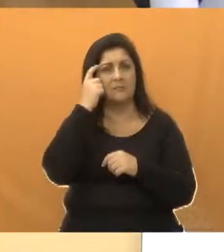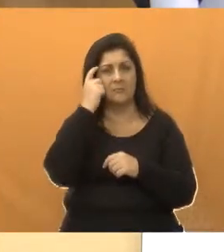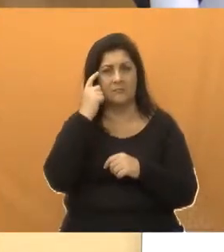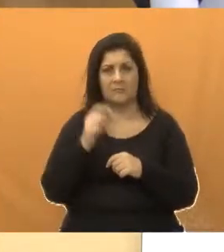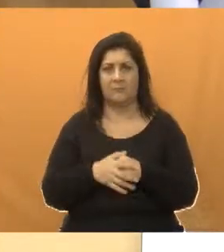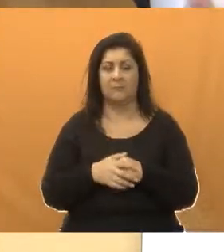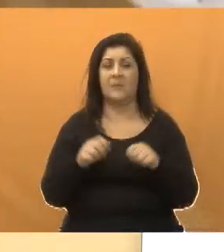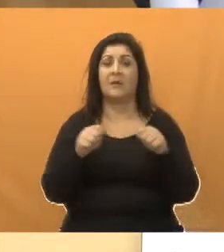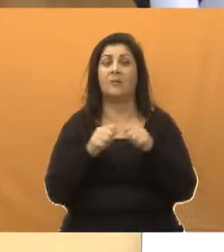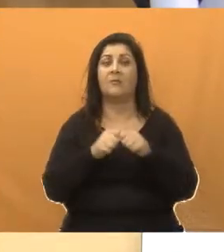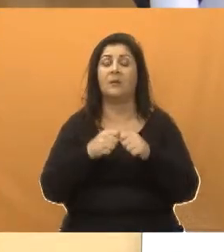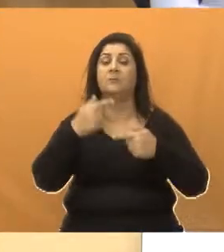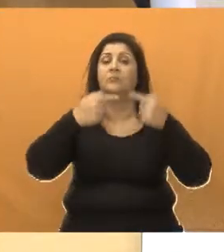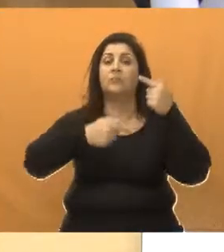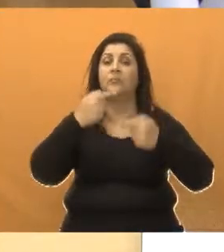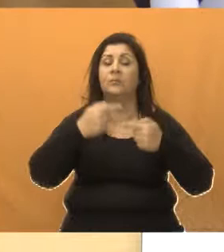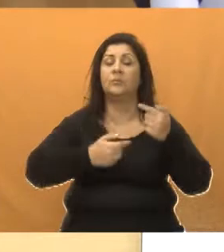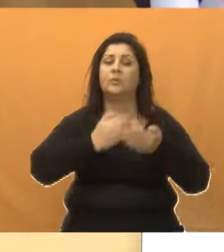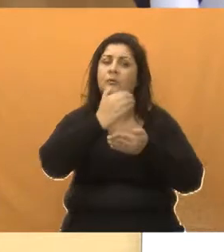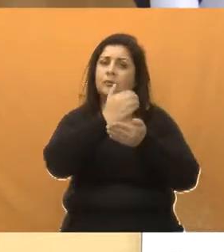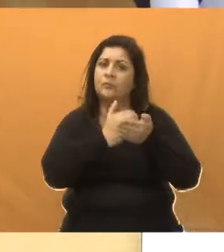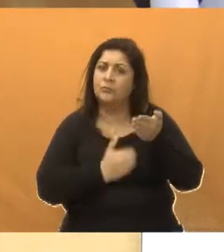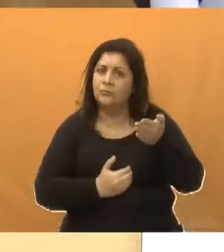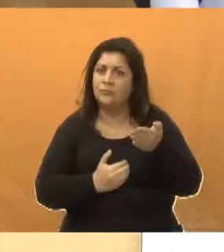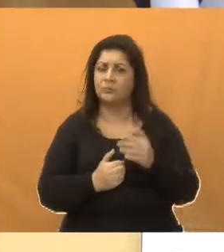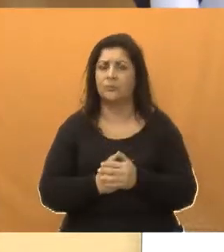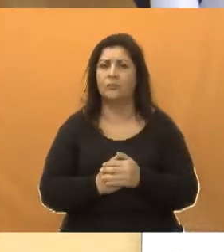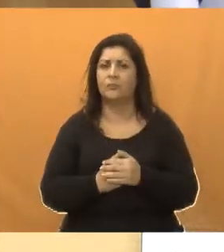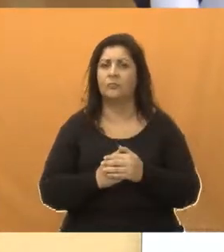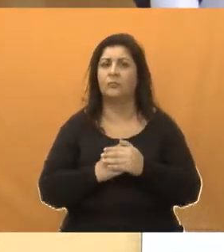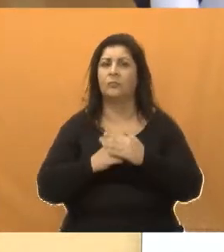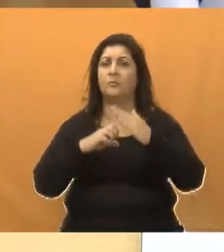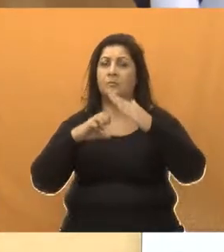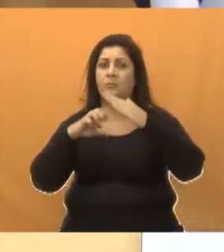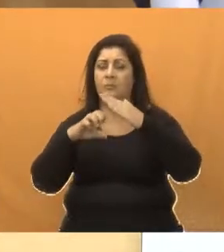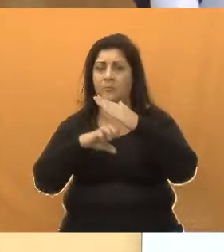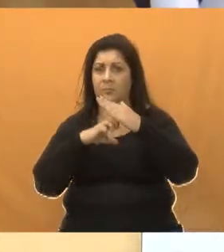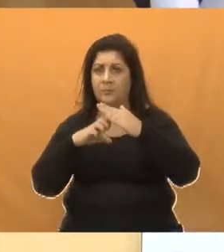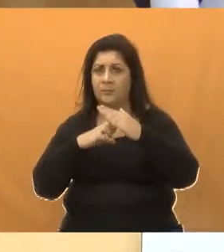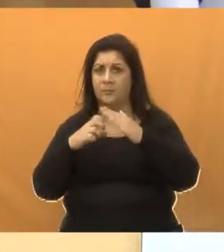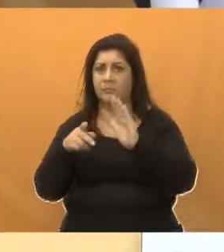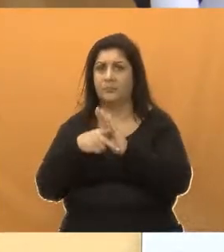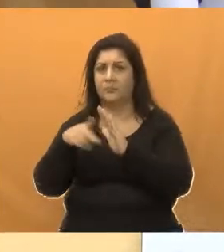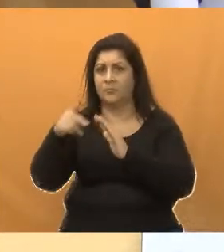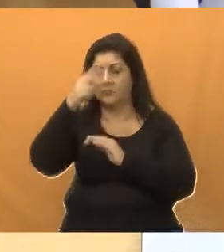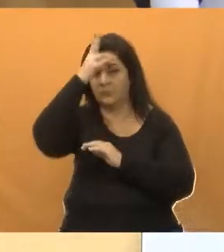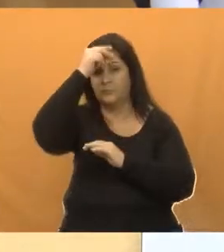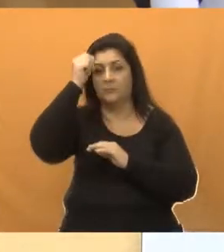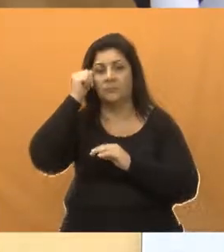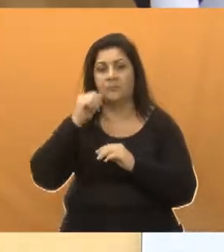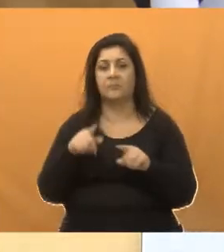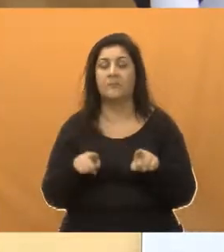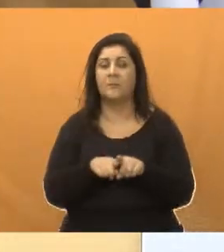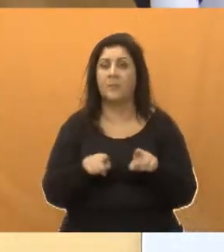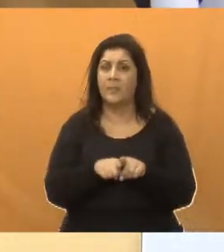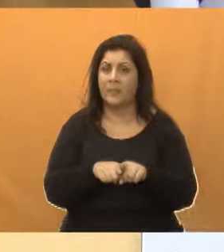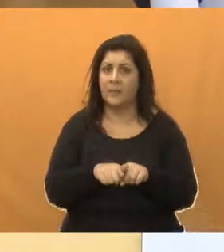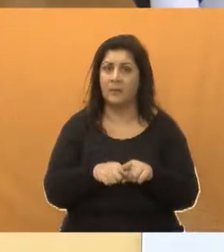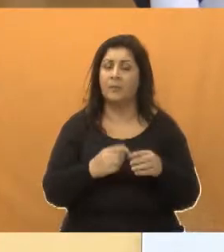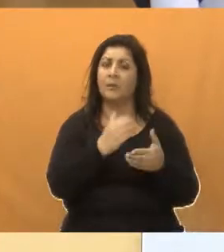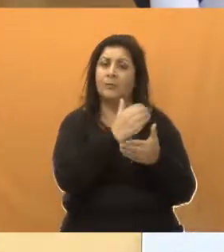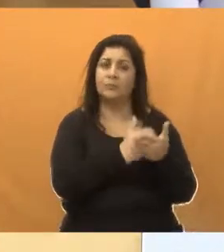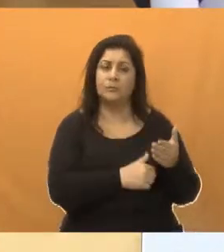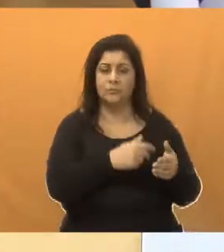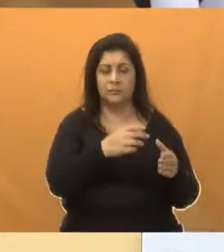faça-se uma política de tarifa moderada para os órgãos públicos, mas ao mesmo tempo uma tarifa social, para que o